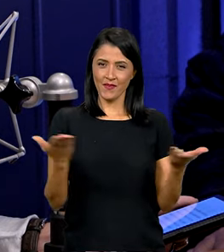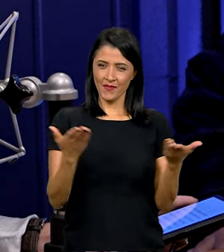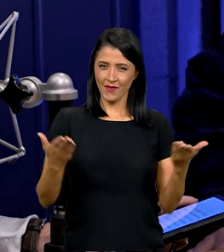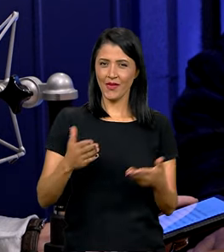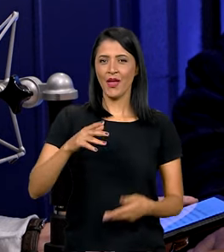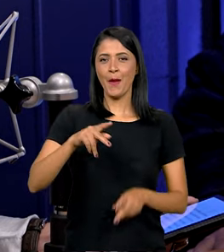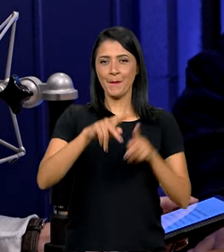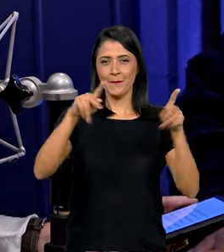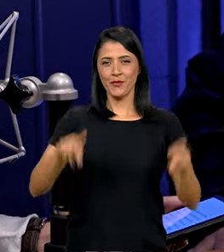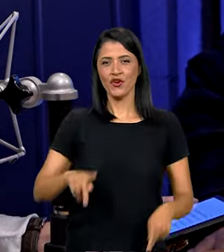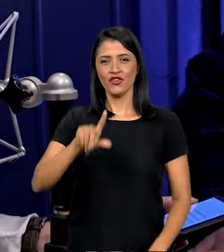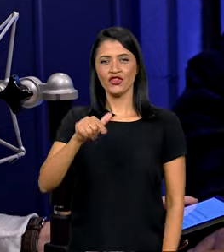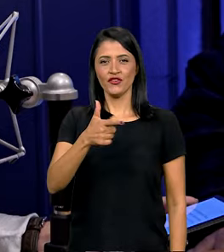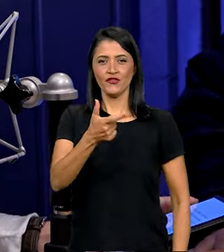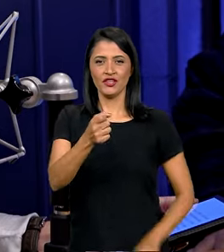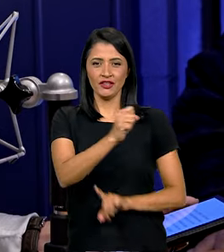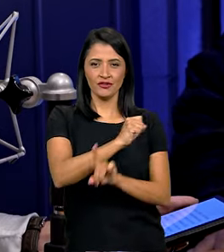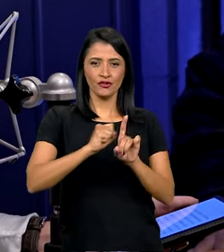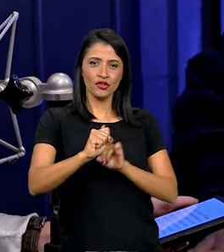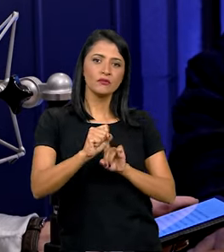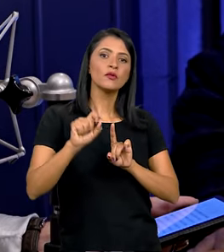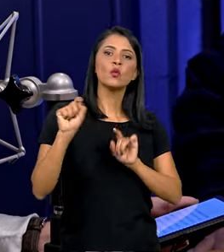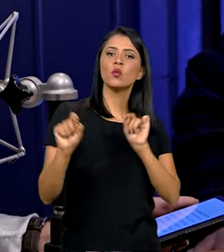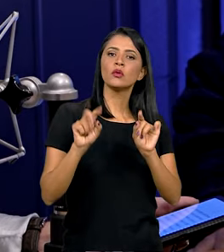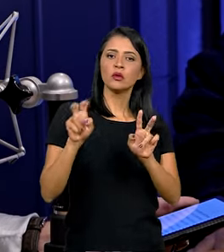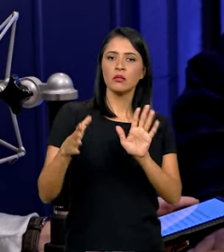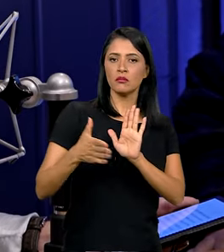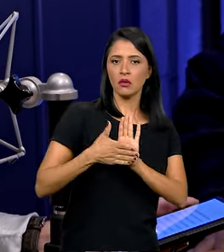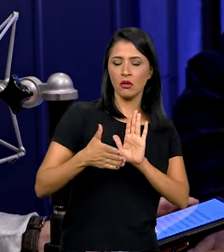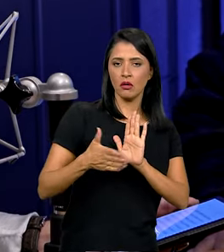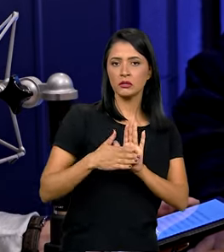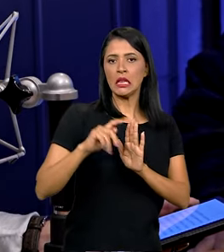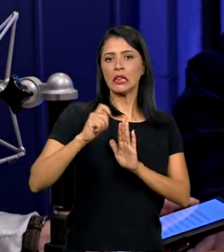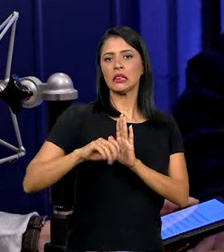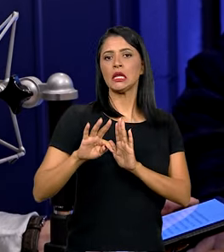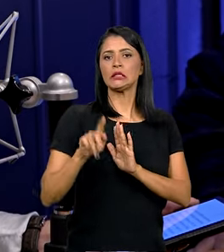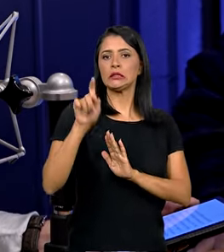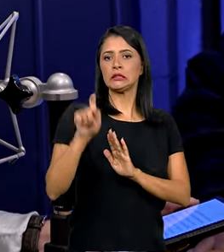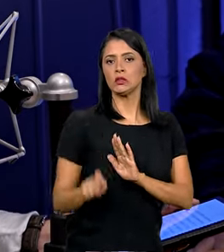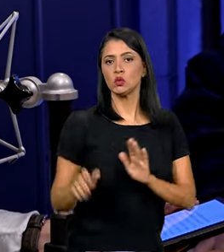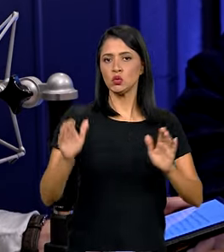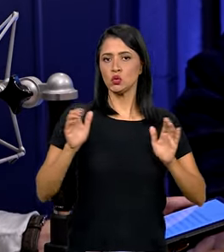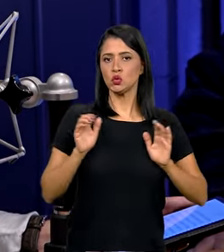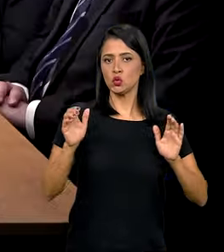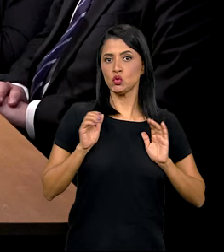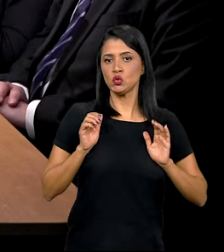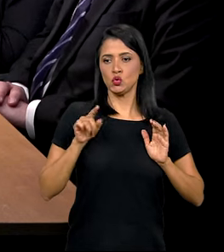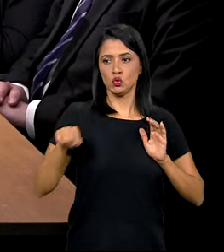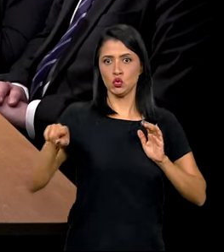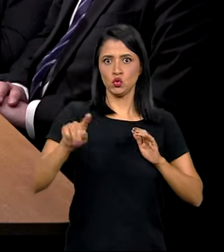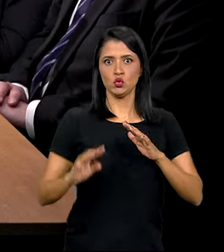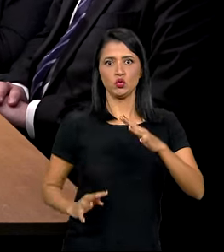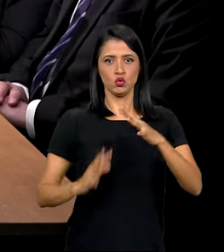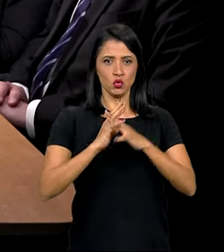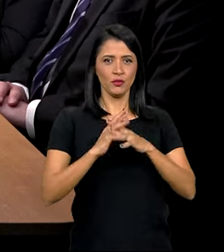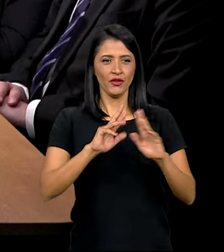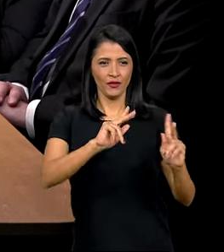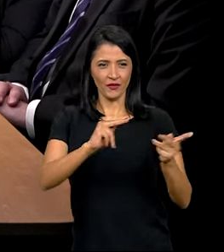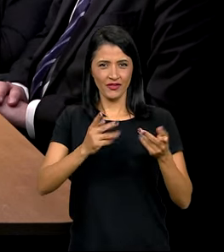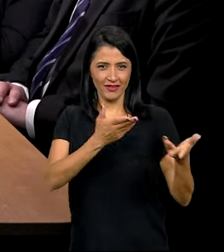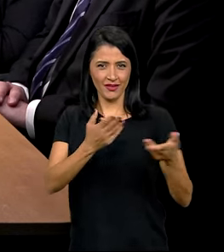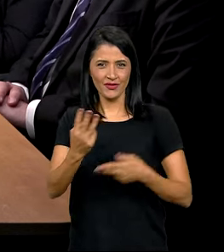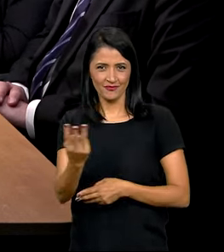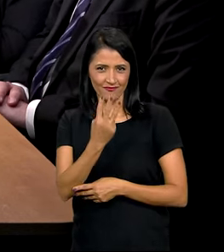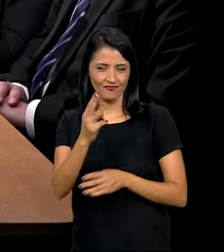e neste bloco do pod G20 social a gente vai tratar da proposta de taxação dos Super rcos doos nossos